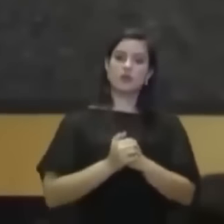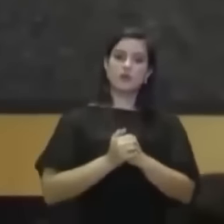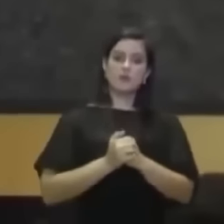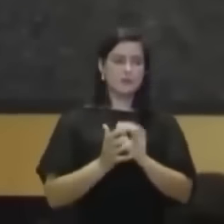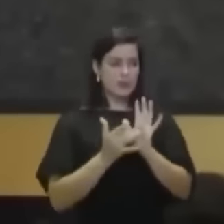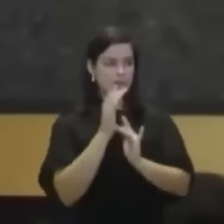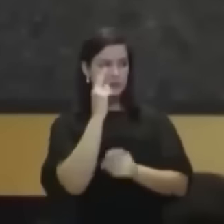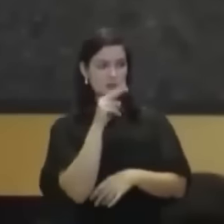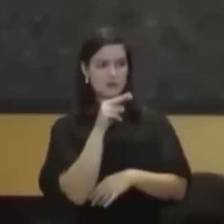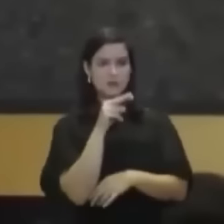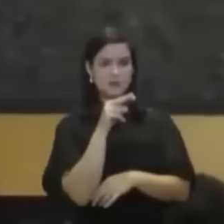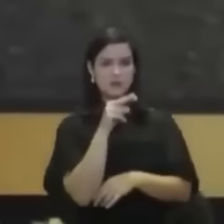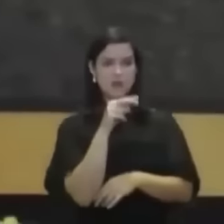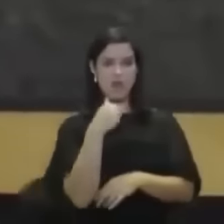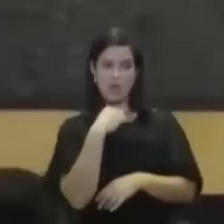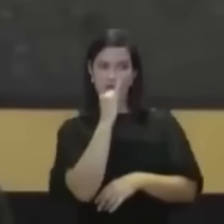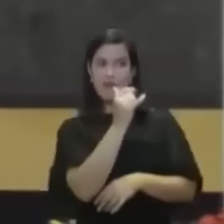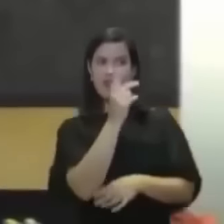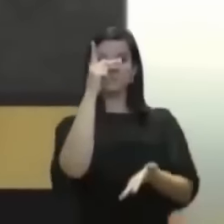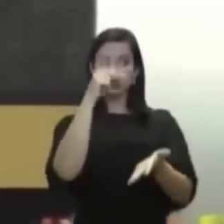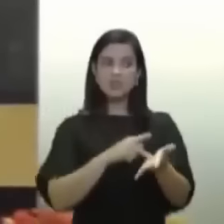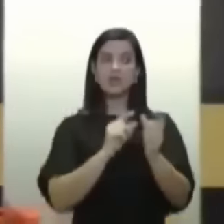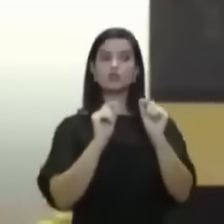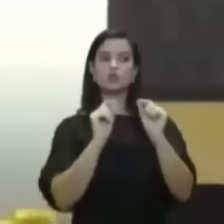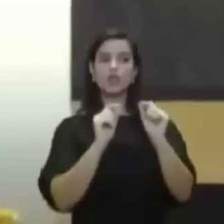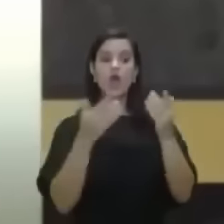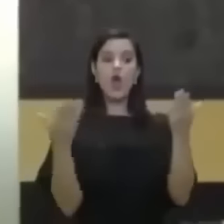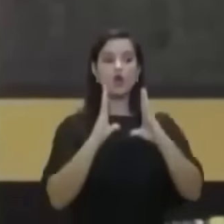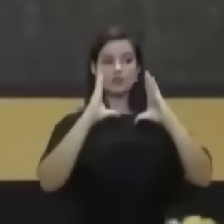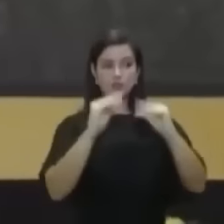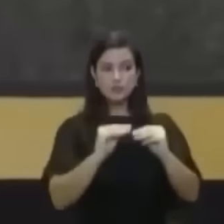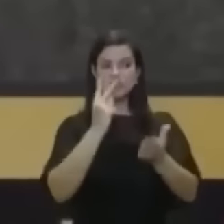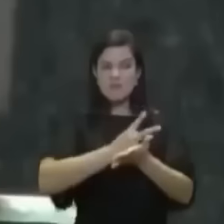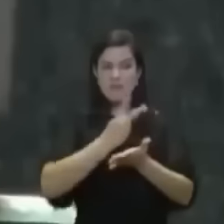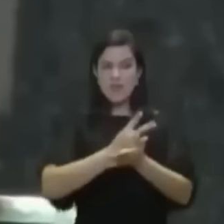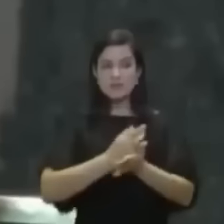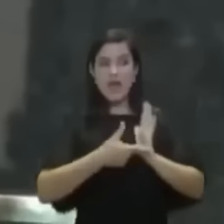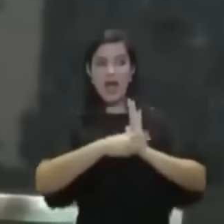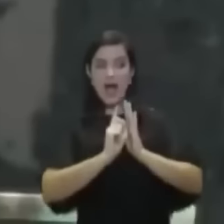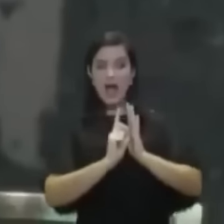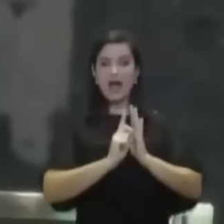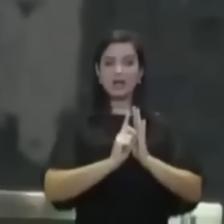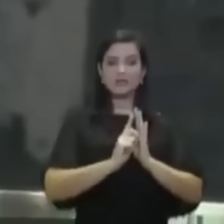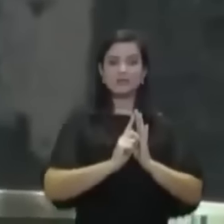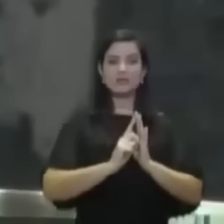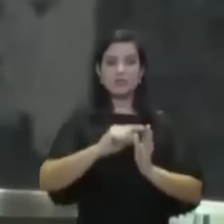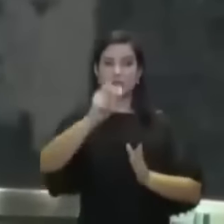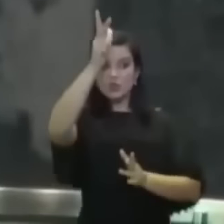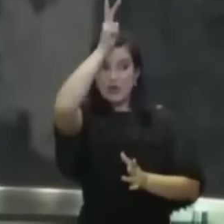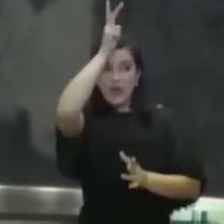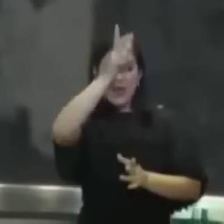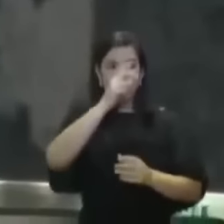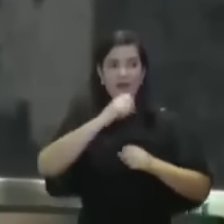Aí Jesus olha para ele e diz: e em verdade te digo, Pedro, que nesta mesma noite, antes que o galo cante, tu me negarás